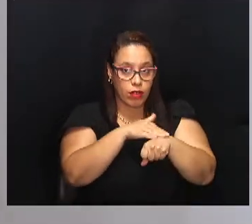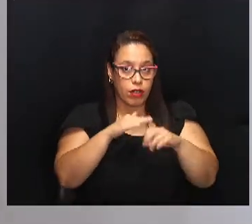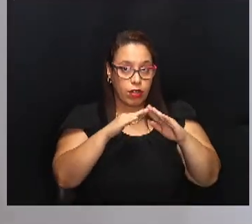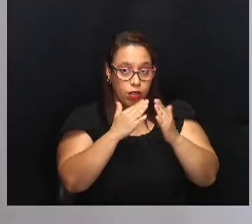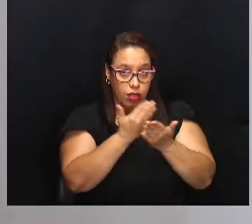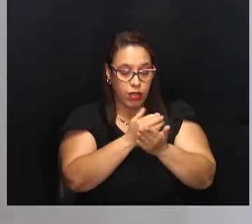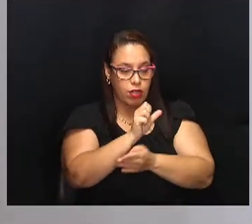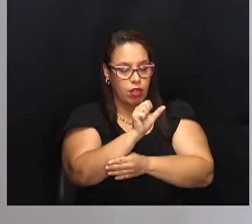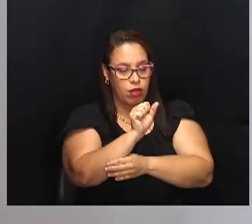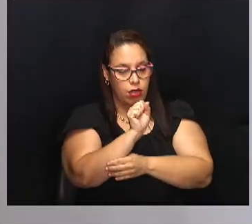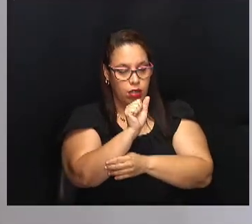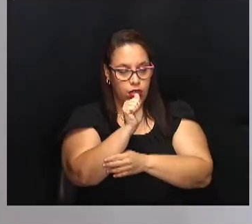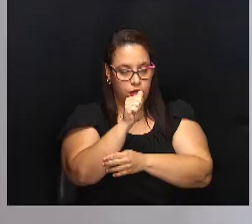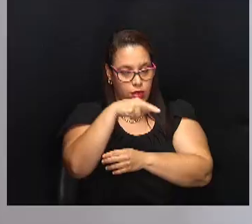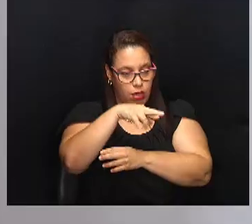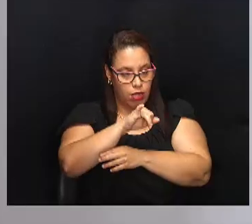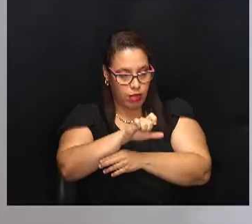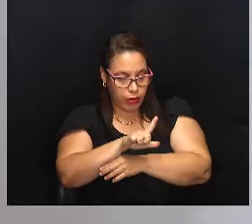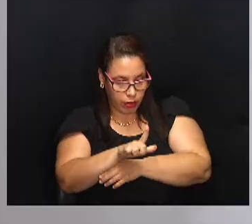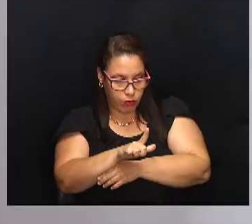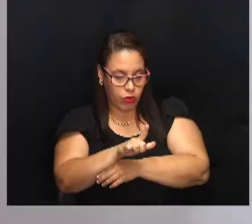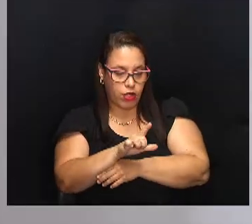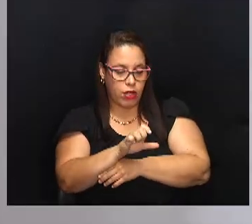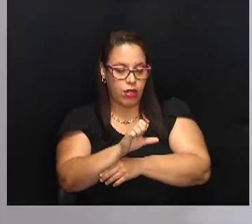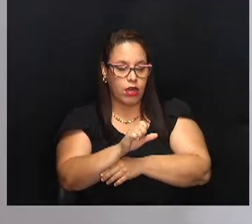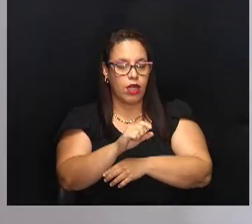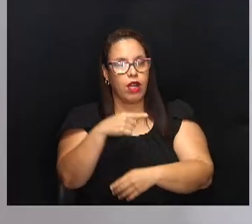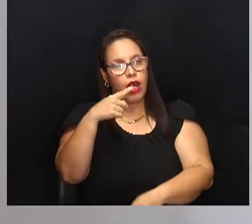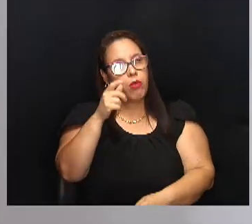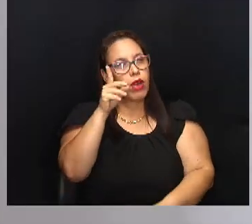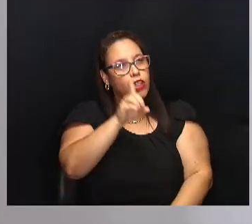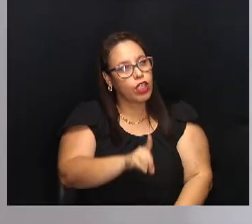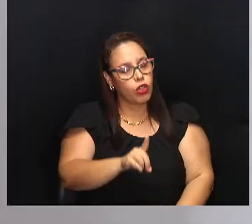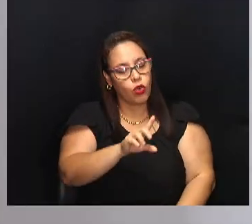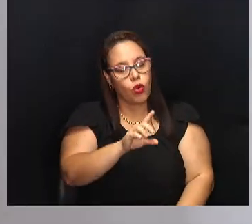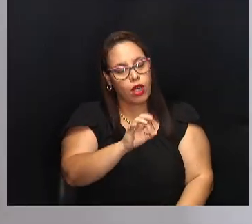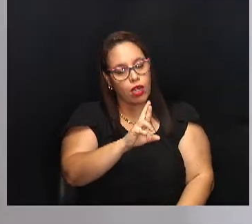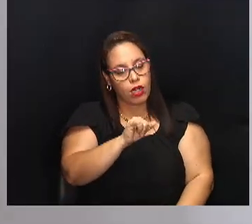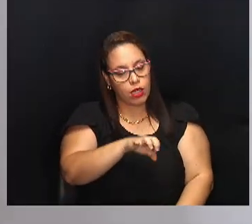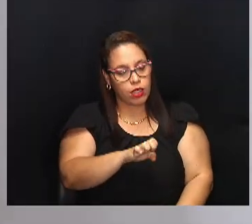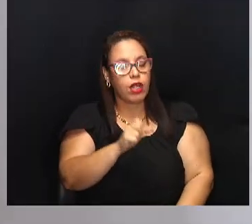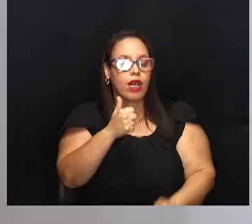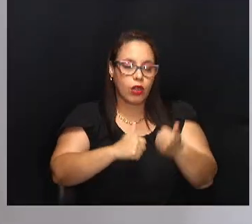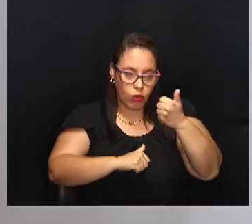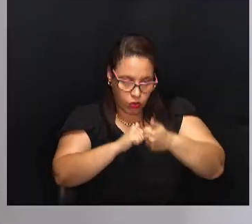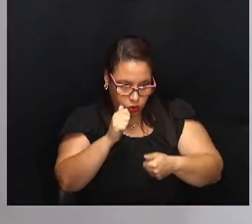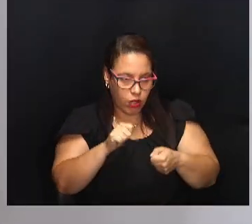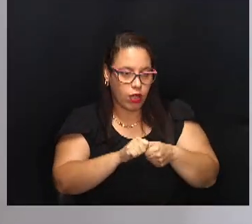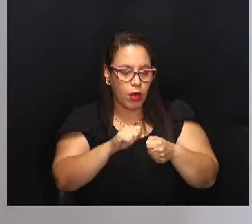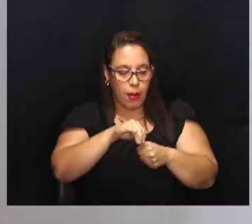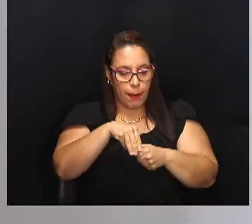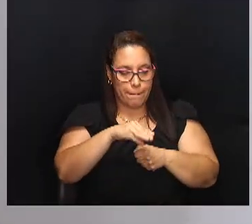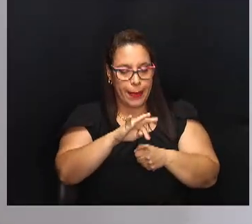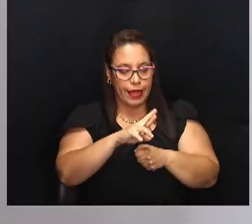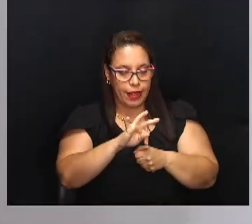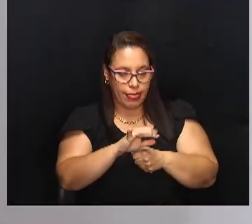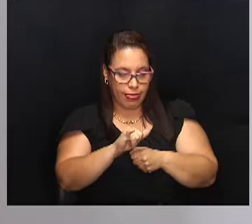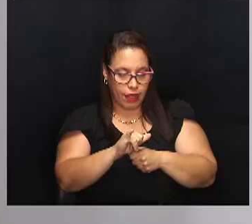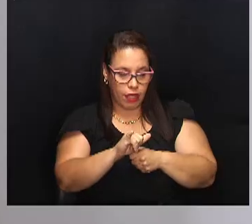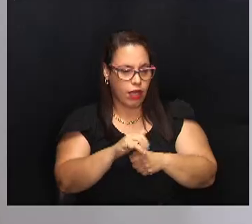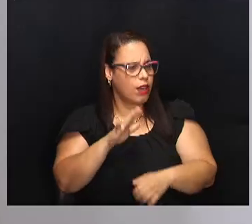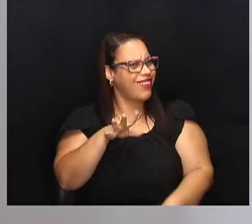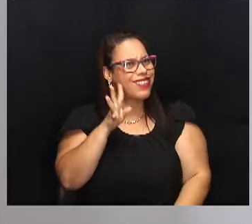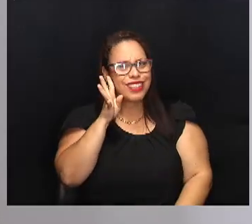de Samuel Mendonça, né, na época era a diretora Cristiane. Ela também é do esporte, ela fazia Muay Thai na época e ela achou